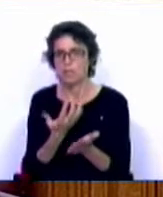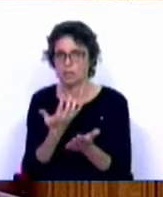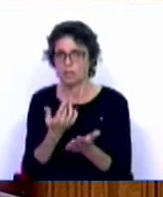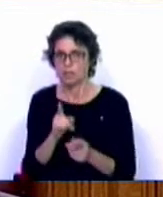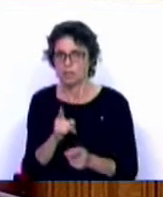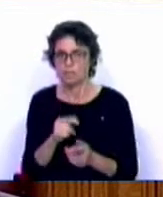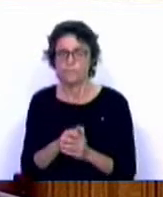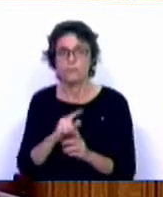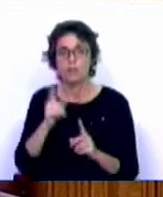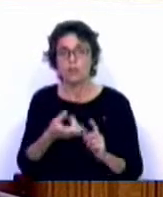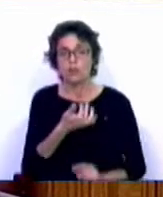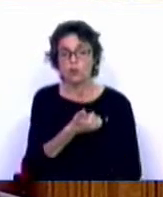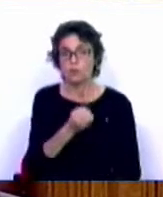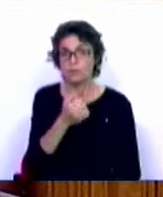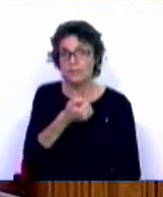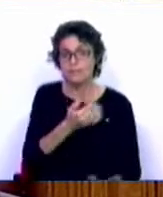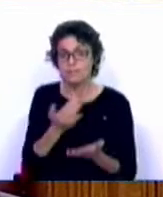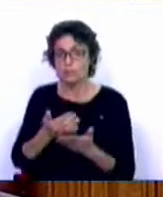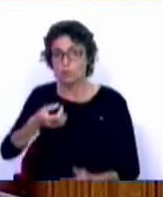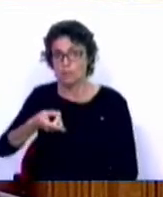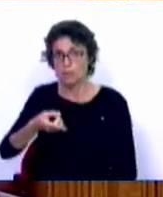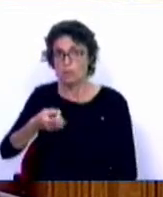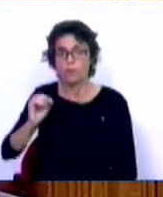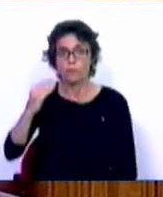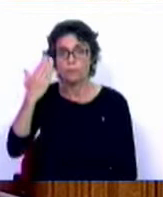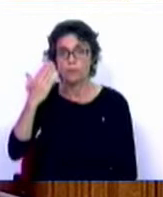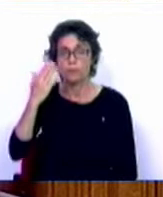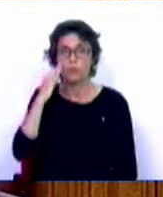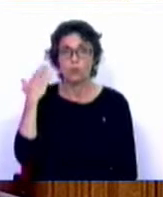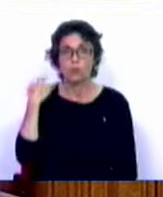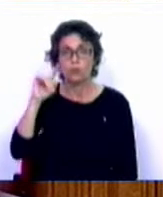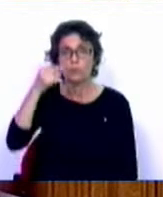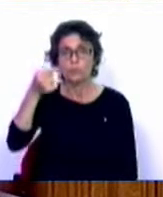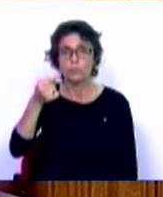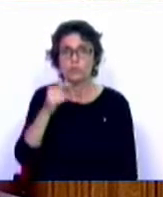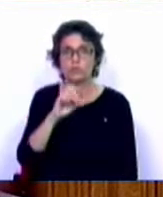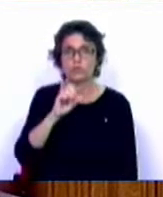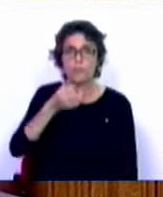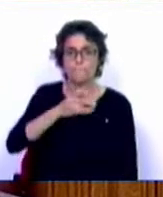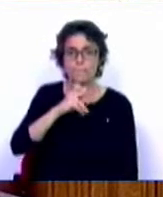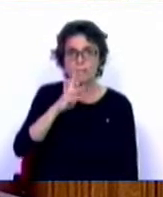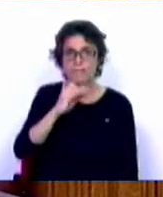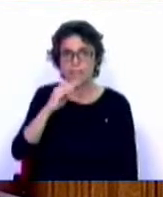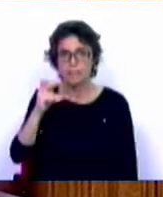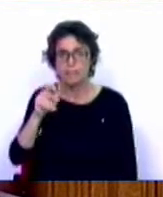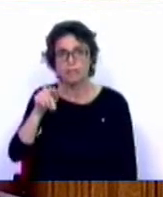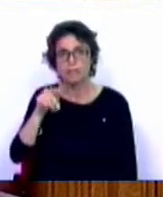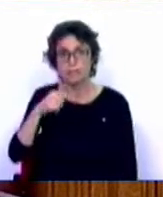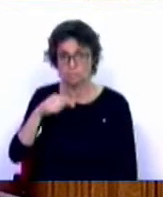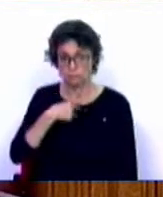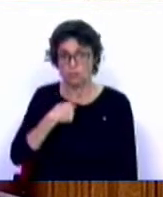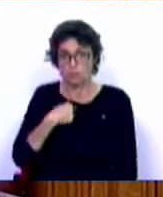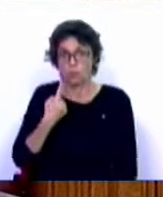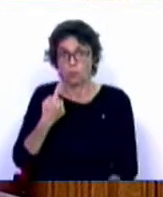Em 2005-2009, primeiro com o Maia António Costa, depois com o Dr. Rui Pereira, pude acompanhar o